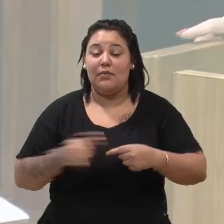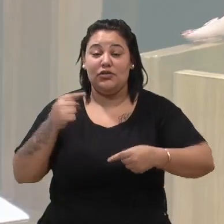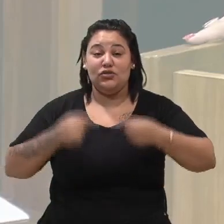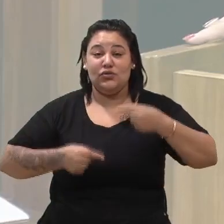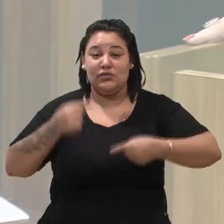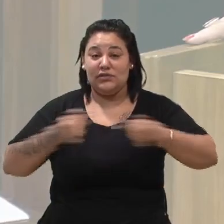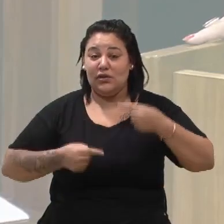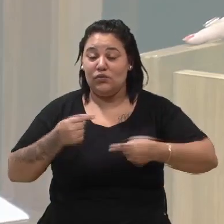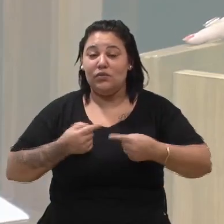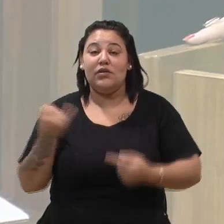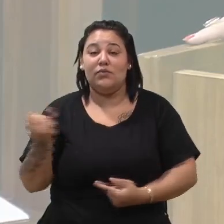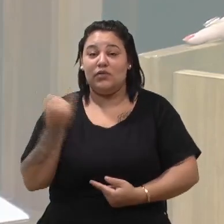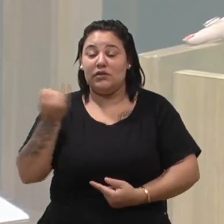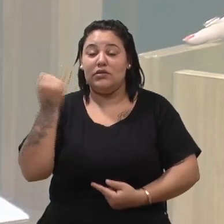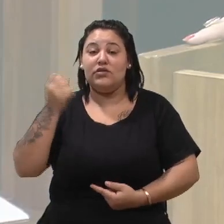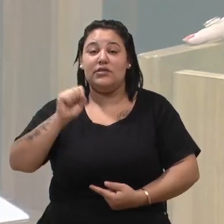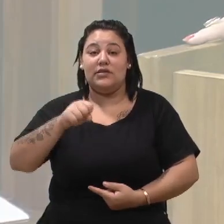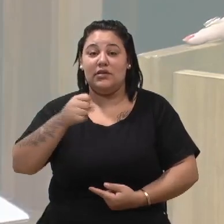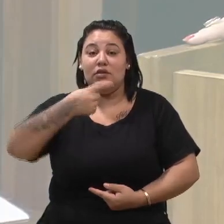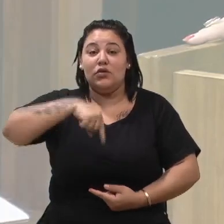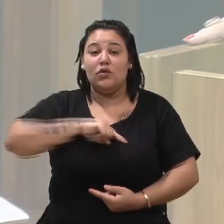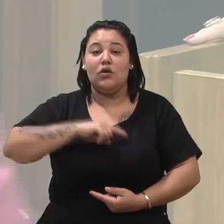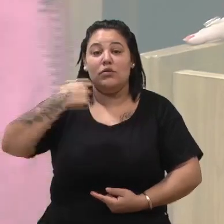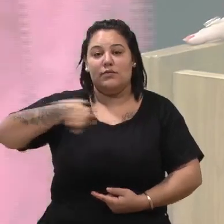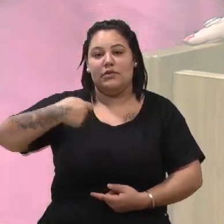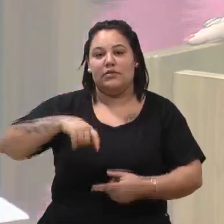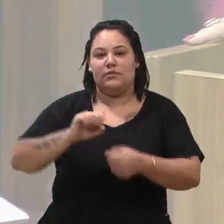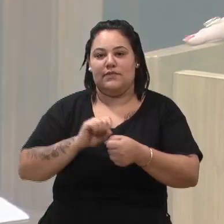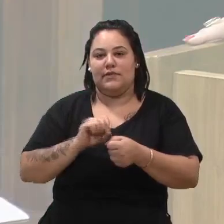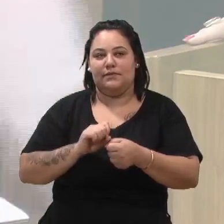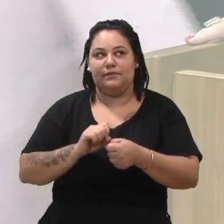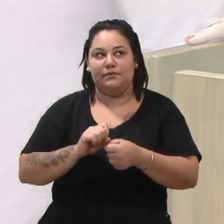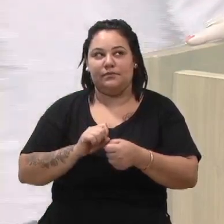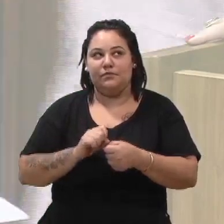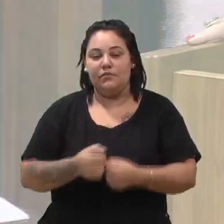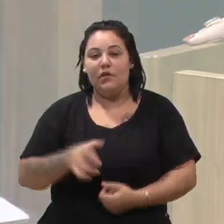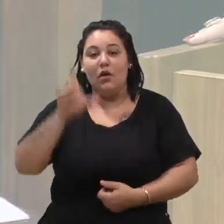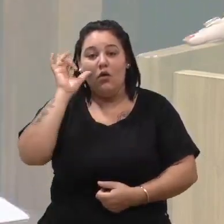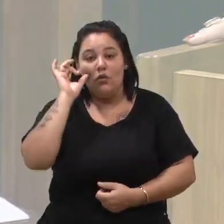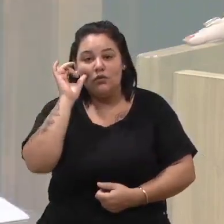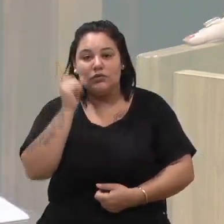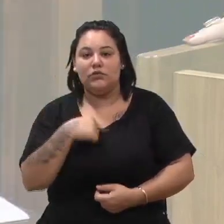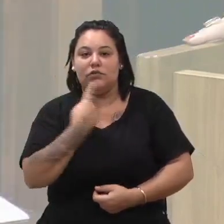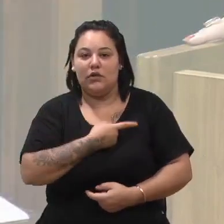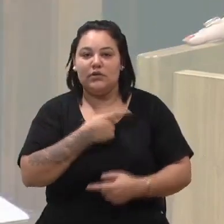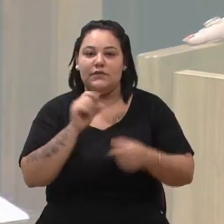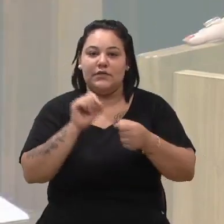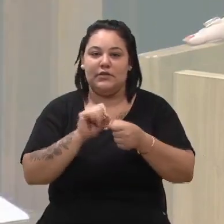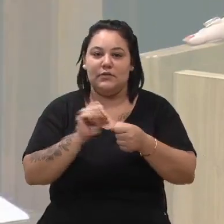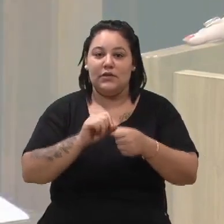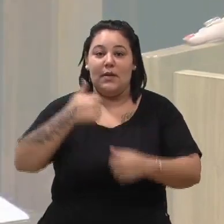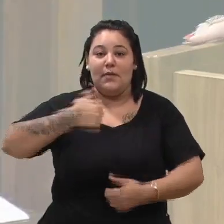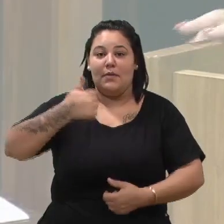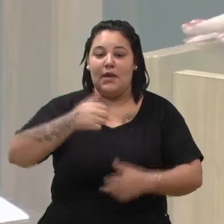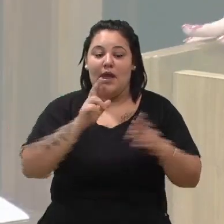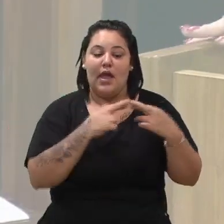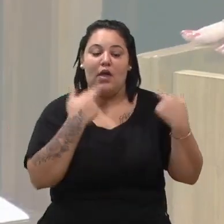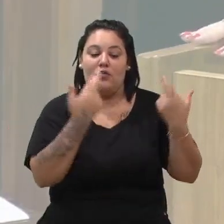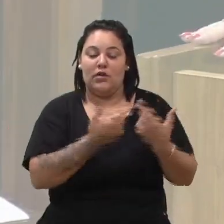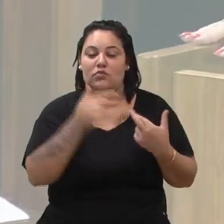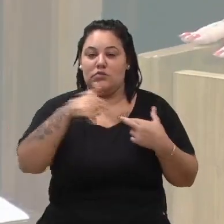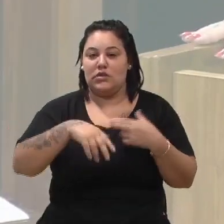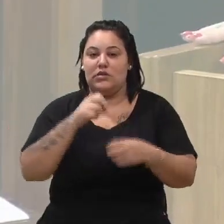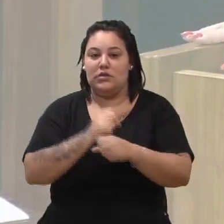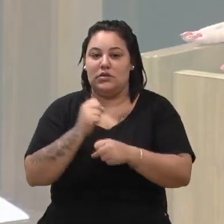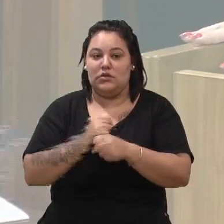muito importante que nós precisamos fazer. Ontem nós fizemos a primeira reunião da frente deste ano, e todo